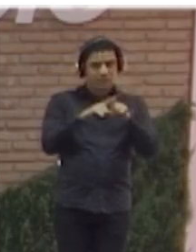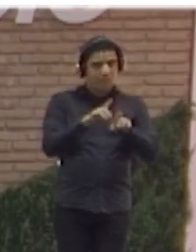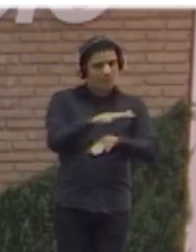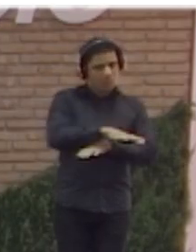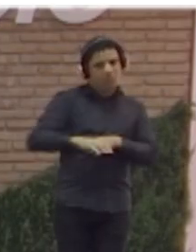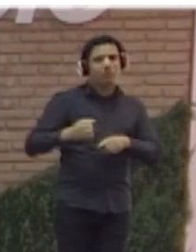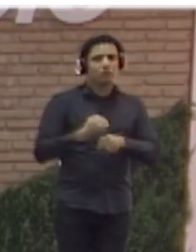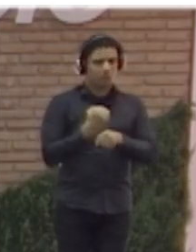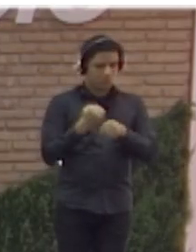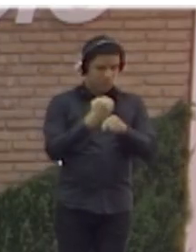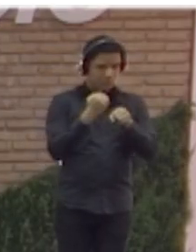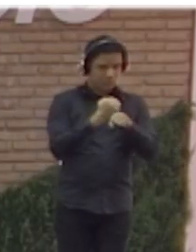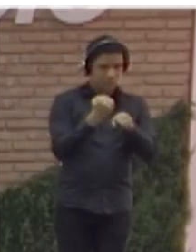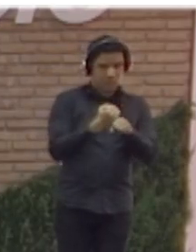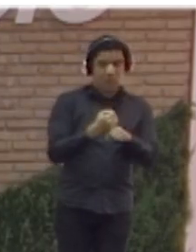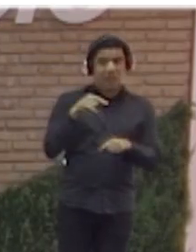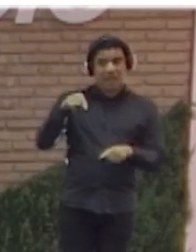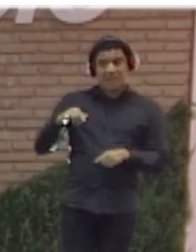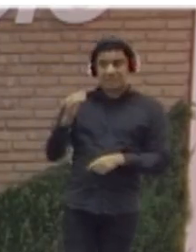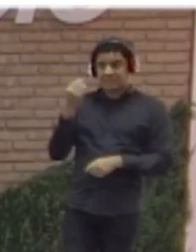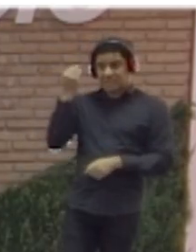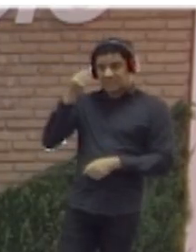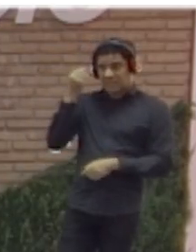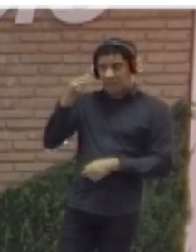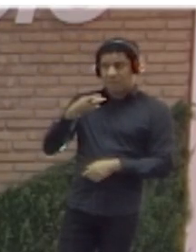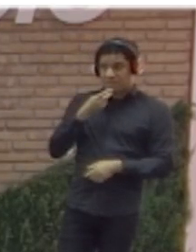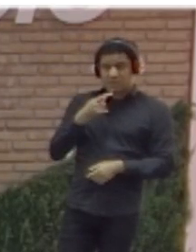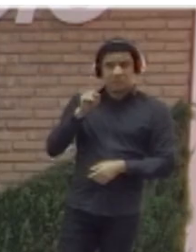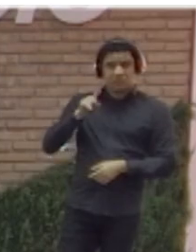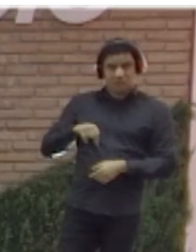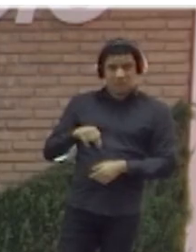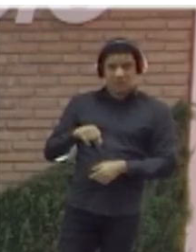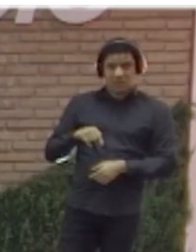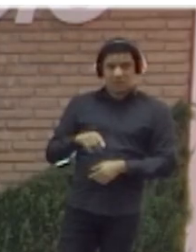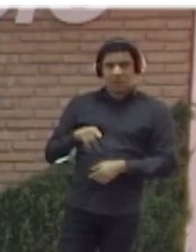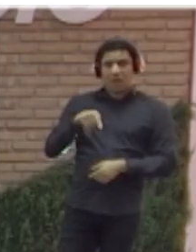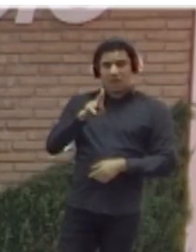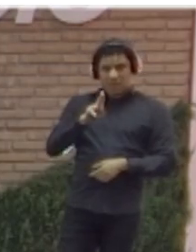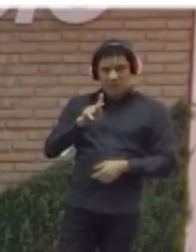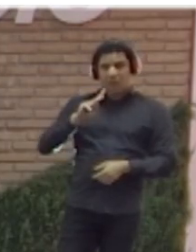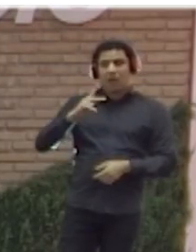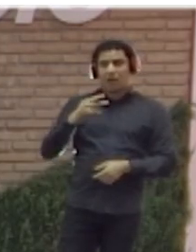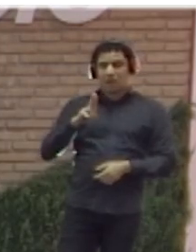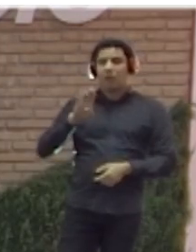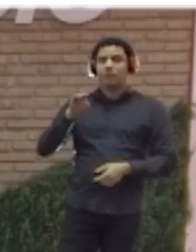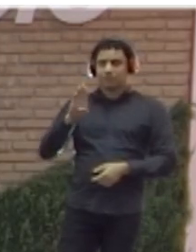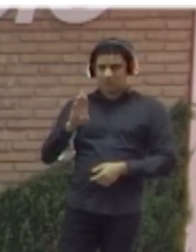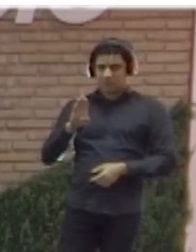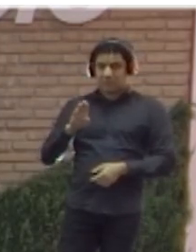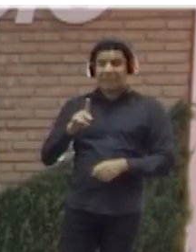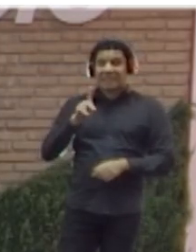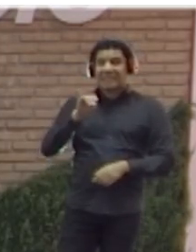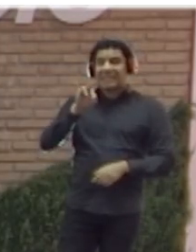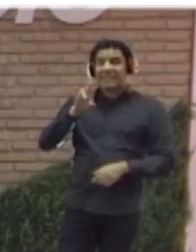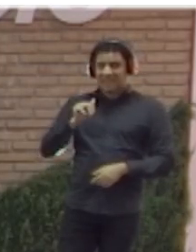construção. Esse hub se chama Kira Hub, e a ideia é usar esse hub para descobrir tendências